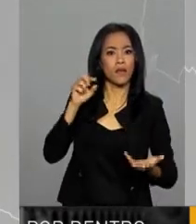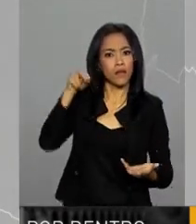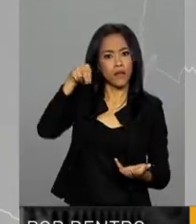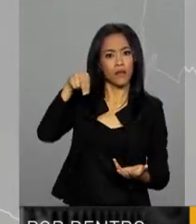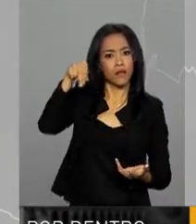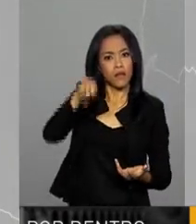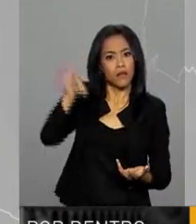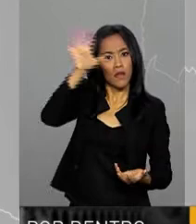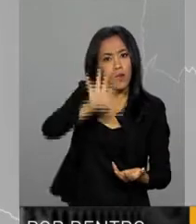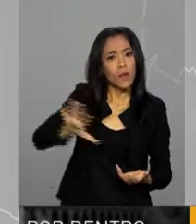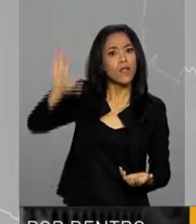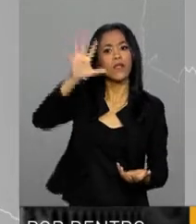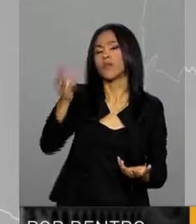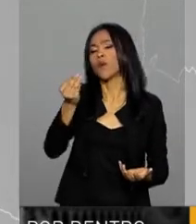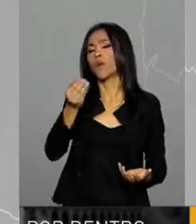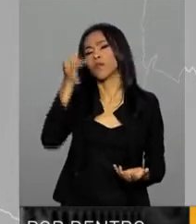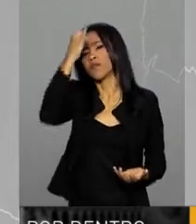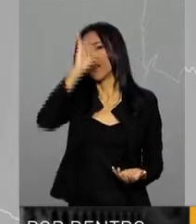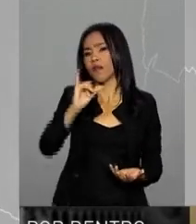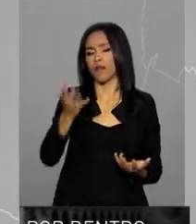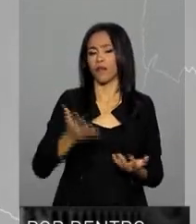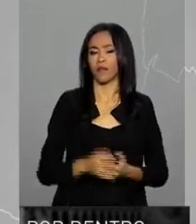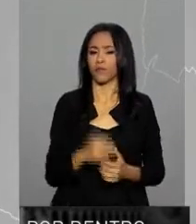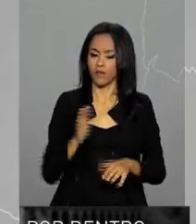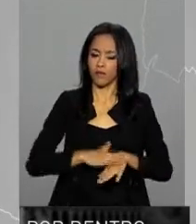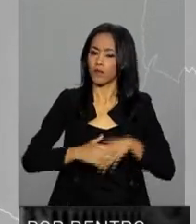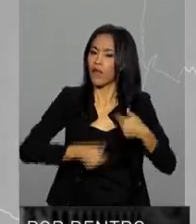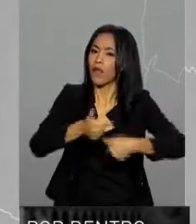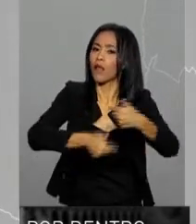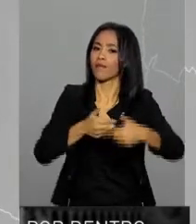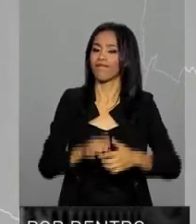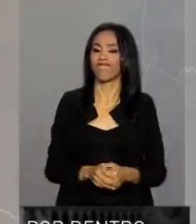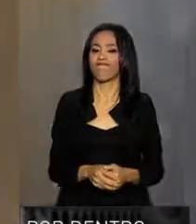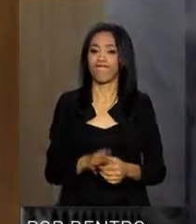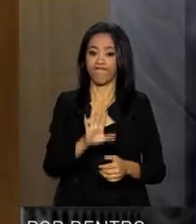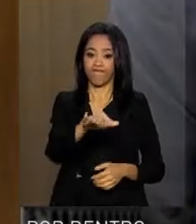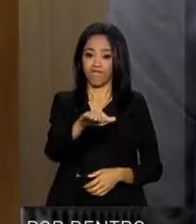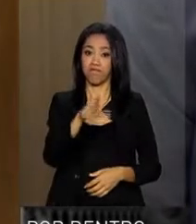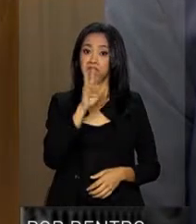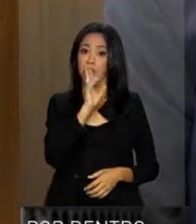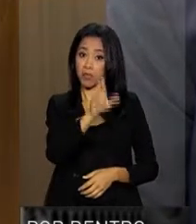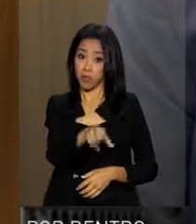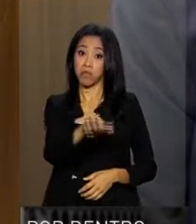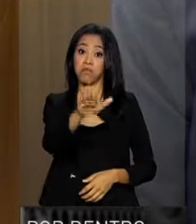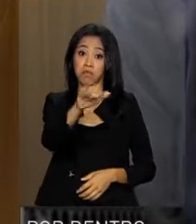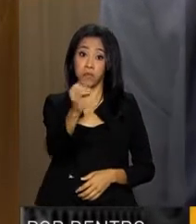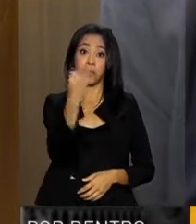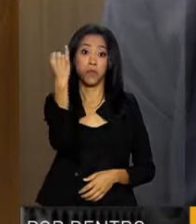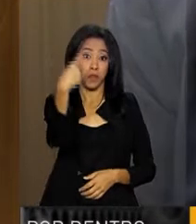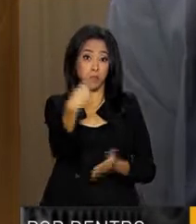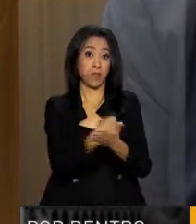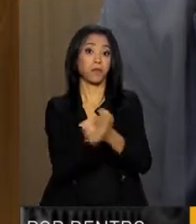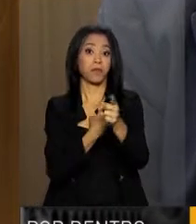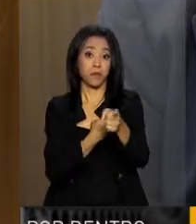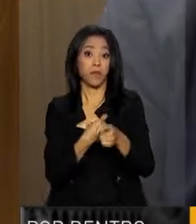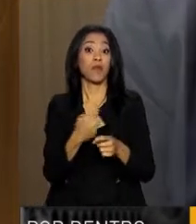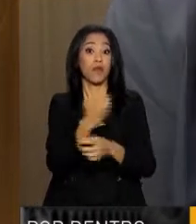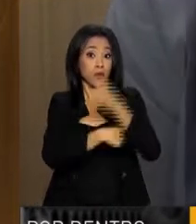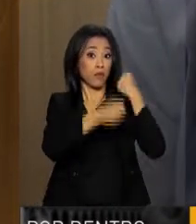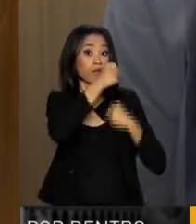totalmente na região nordeste é importante a sua pergunta por quê ano passado nós tivemos